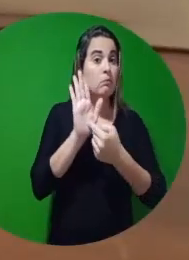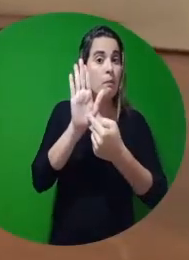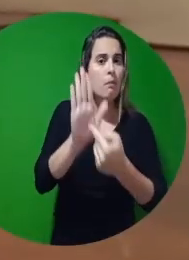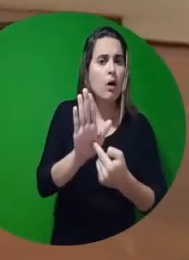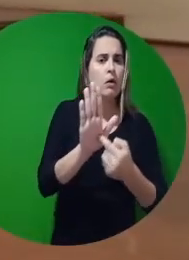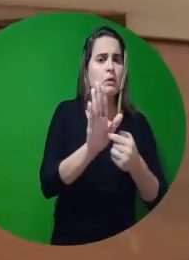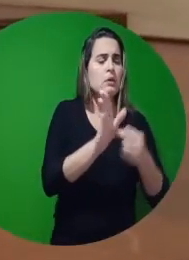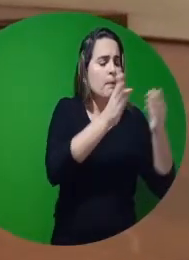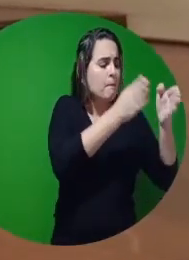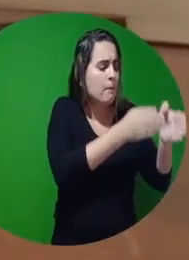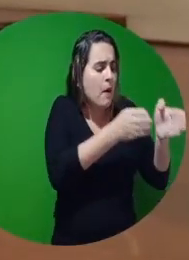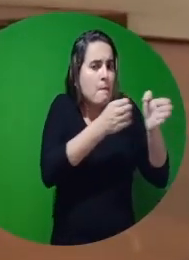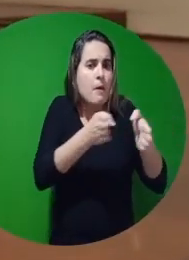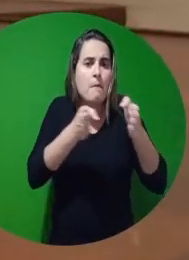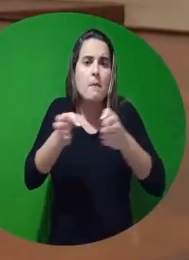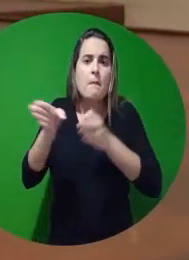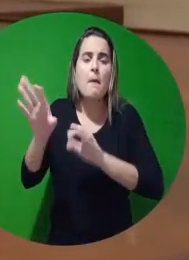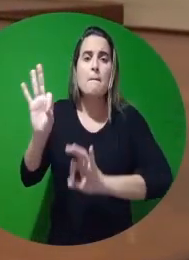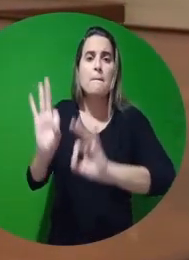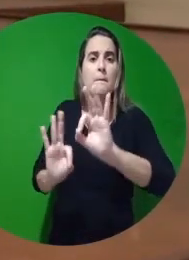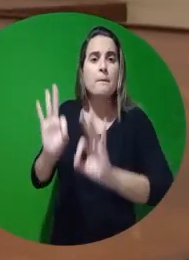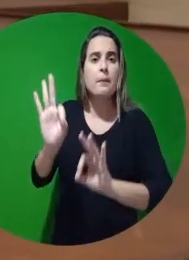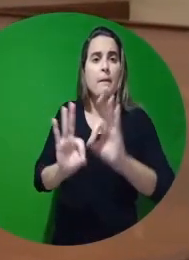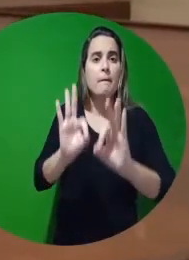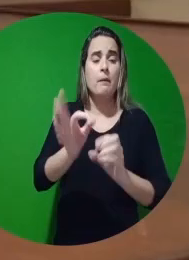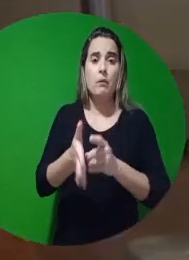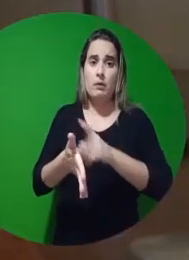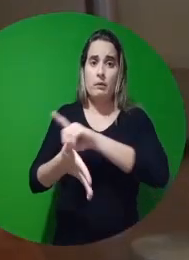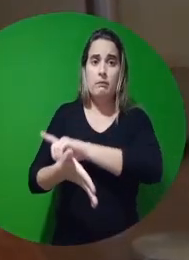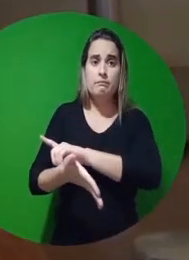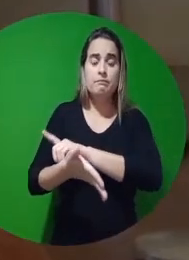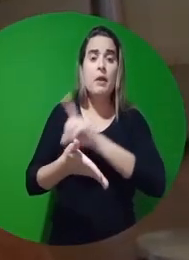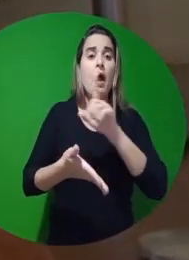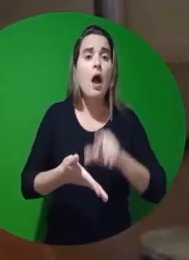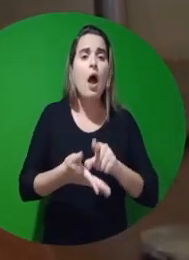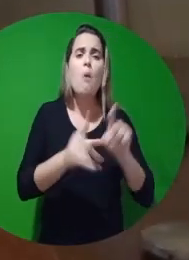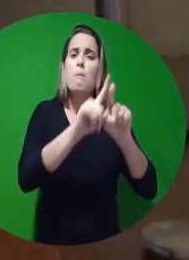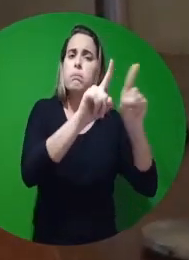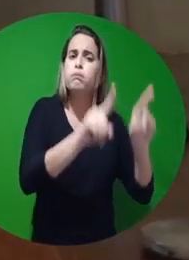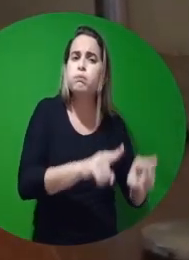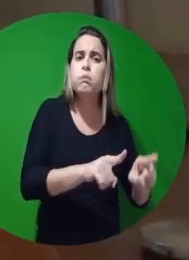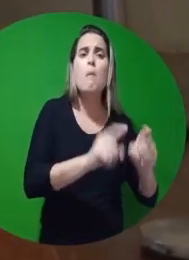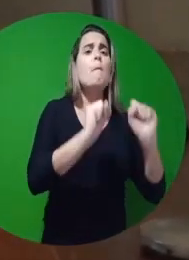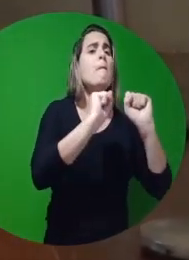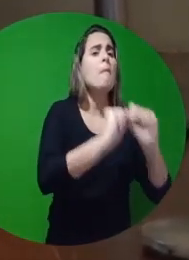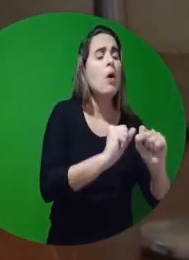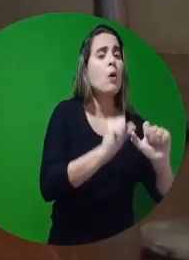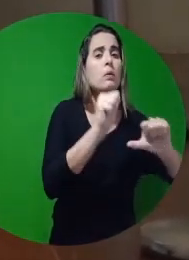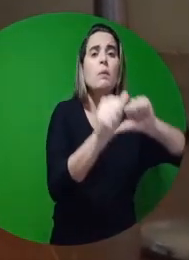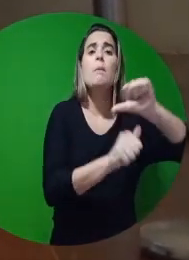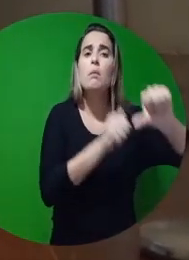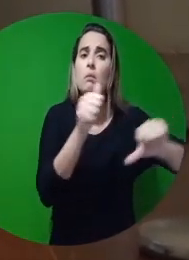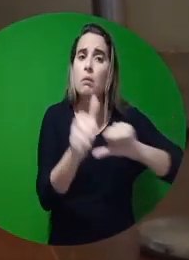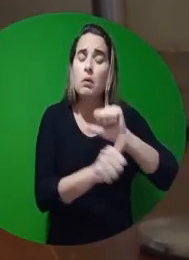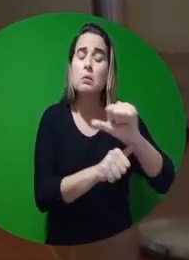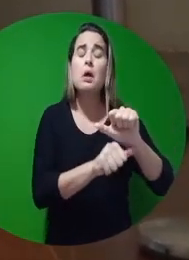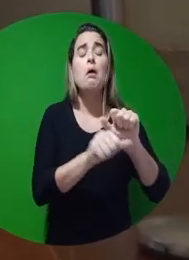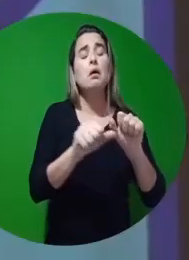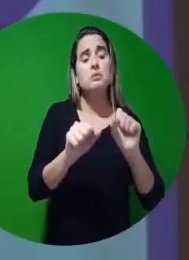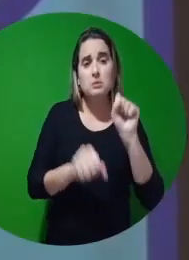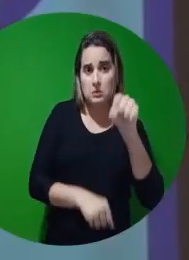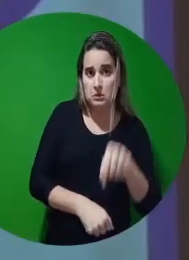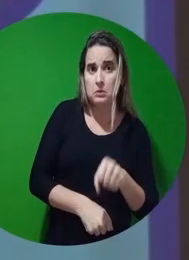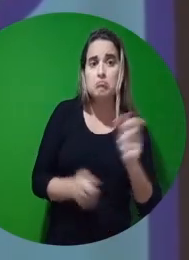é o plano trata das etapas preparatórias do próximo pleito é um planejamento que pode ser alterado conforme a